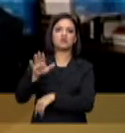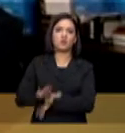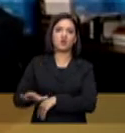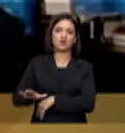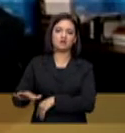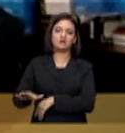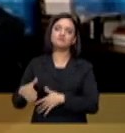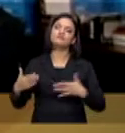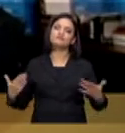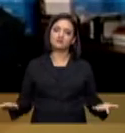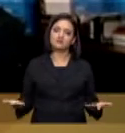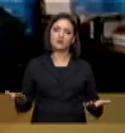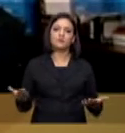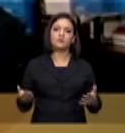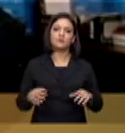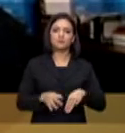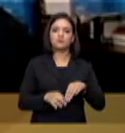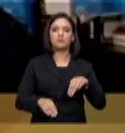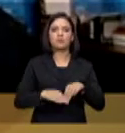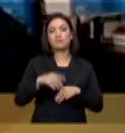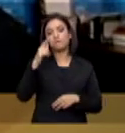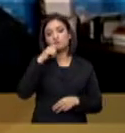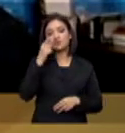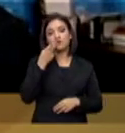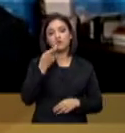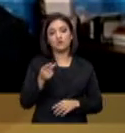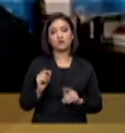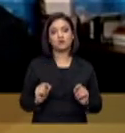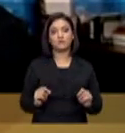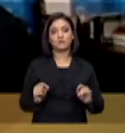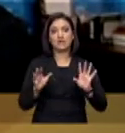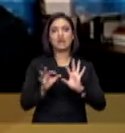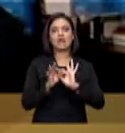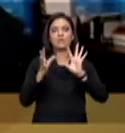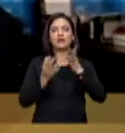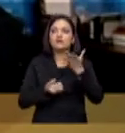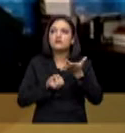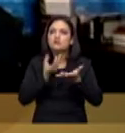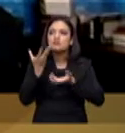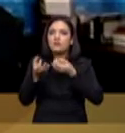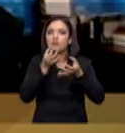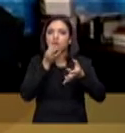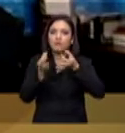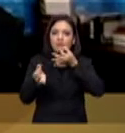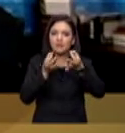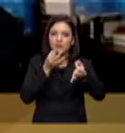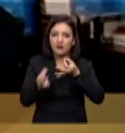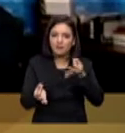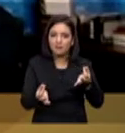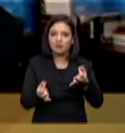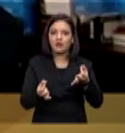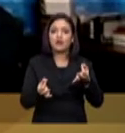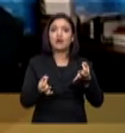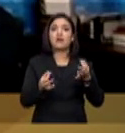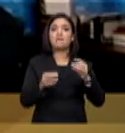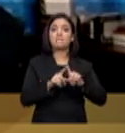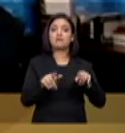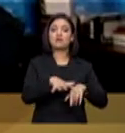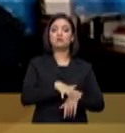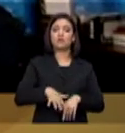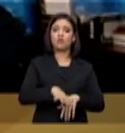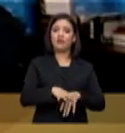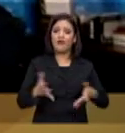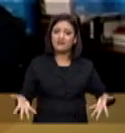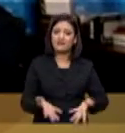E aí conclui o senhor ministro, e com essas palavras eu encerro, a liberdade de expressão num contexto que estimule a violência e exponha